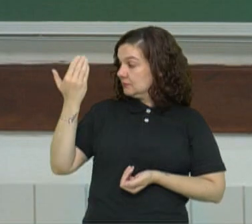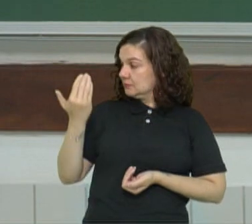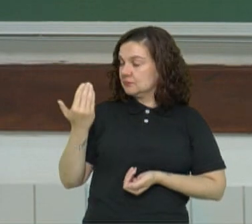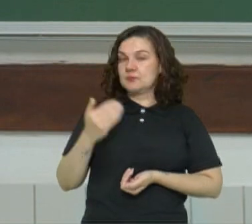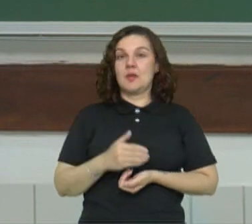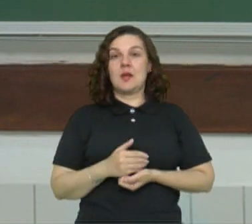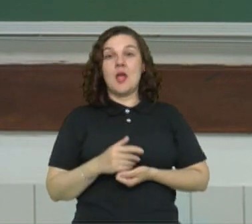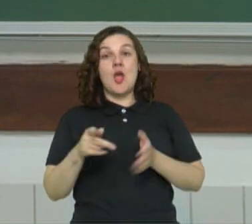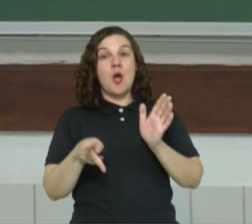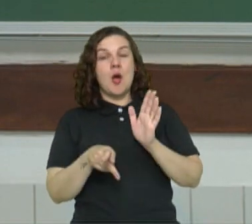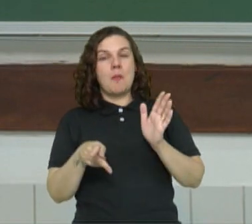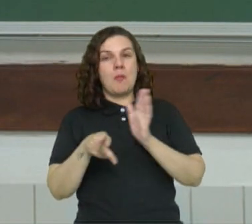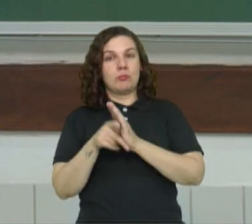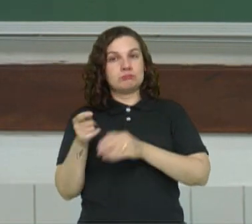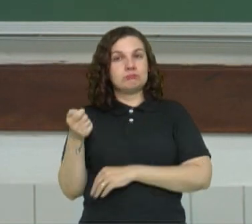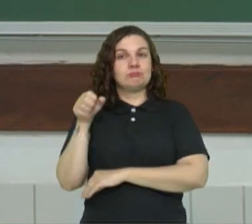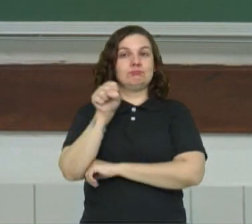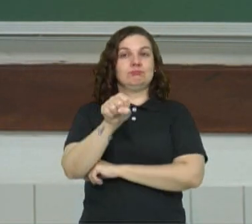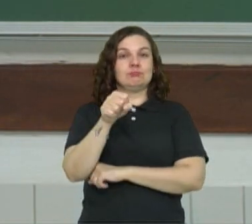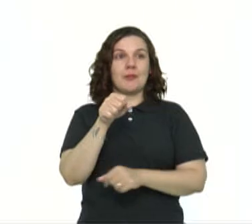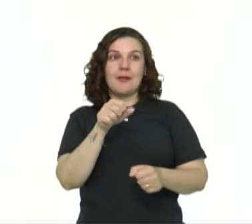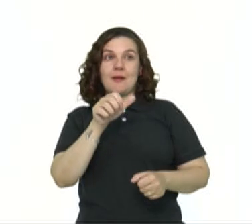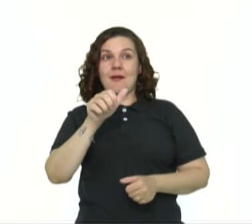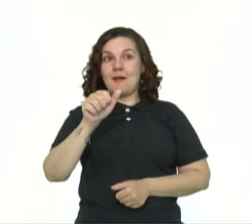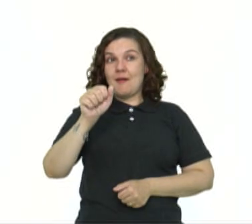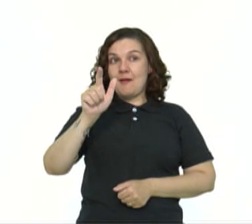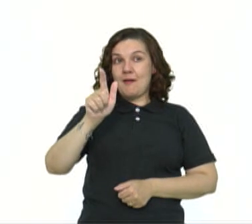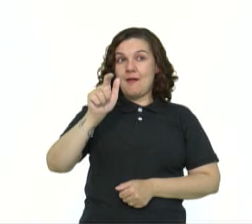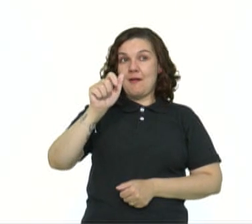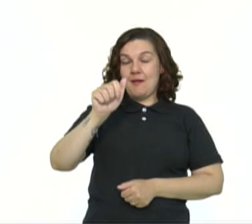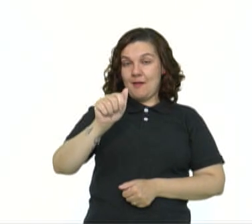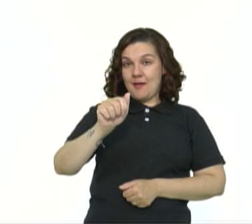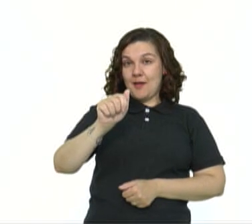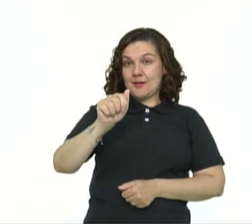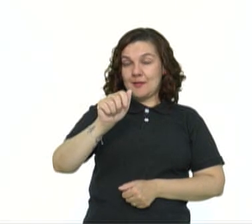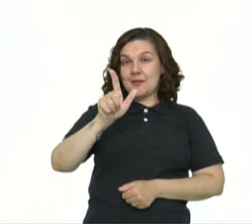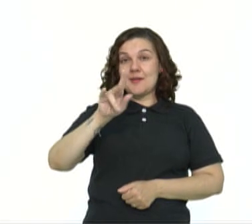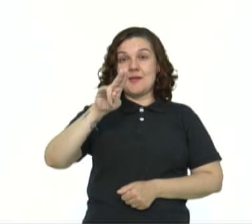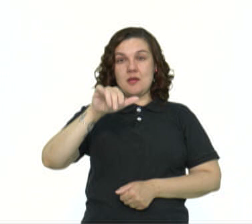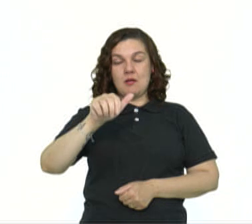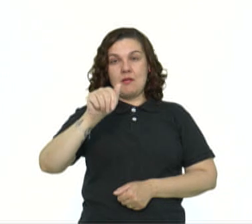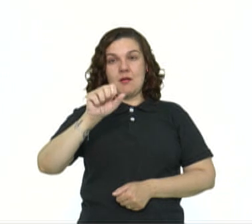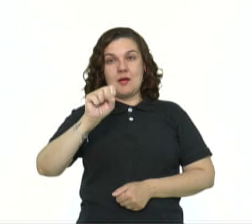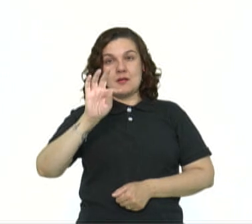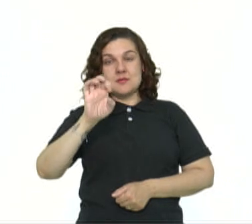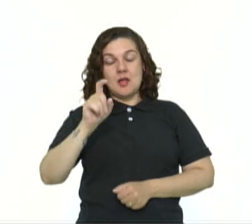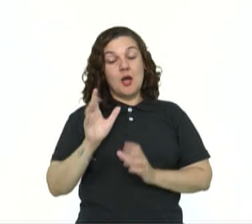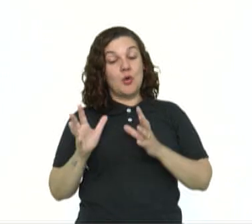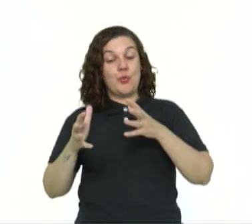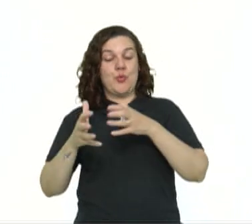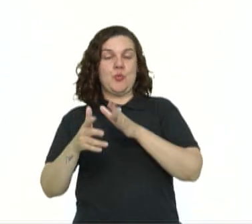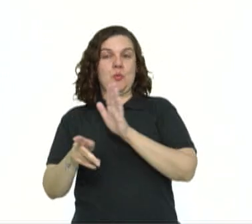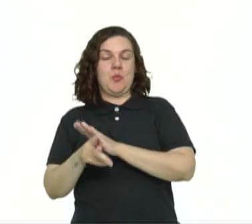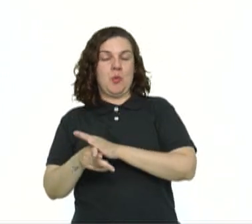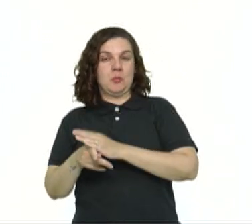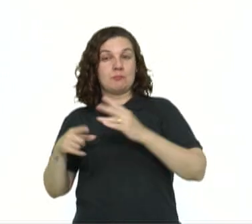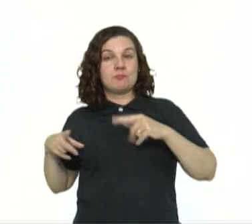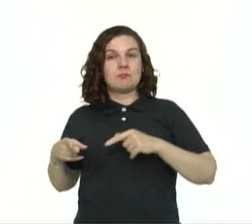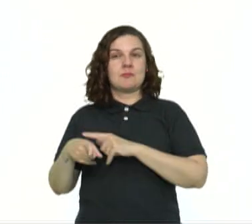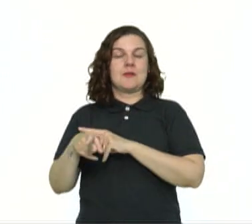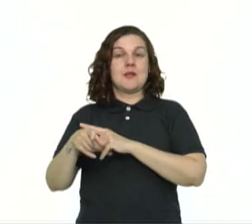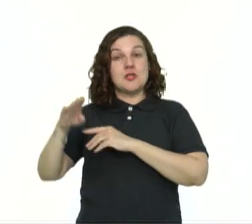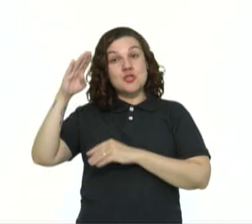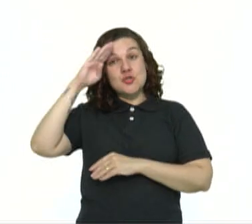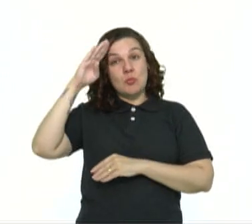do guerreiro águia asteca. A classe dos guerreiros águias era uma das mais populares